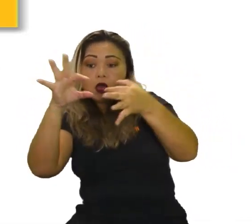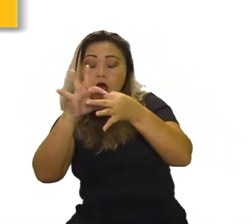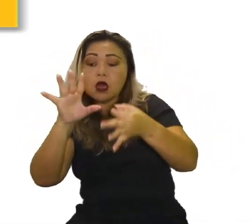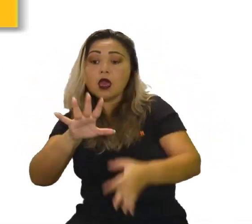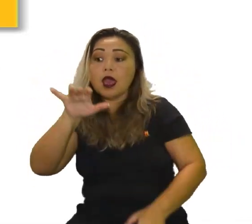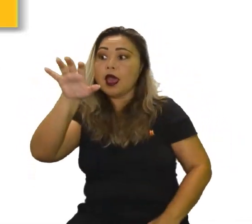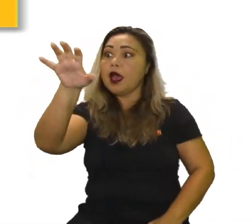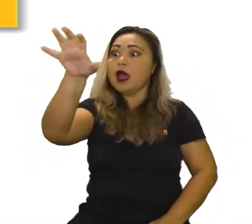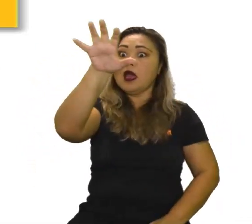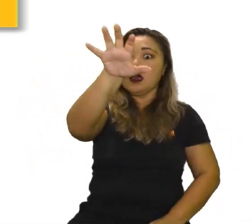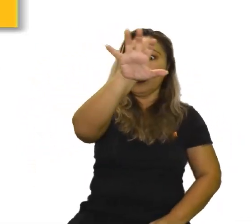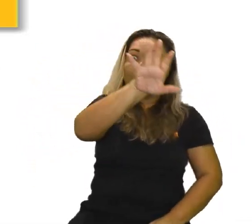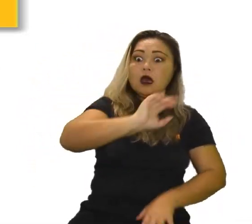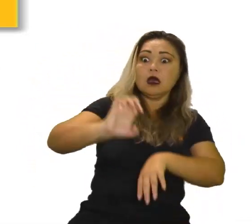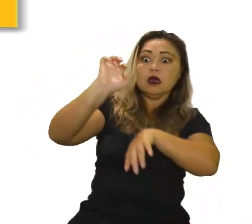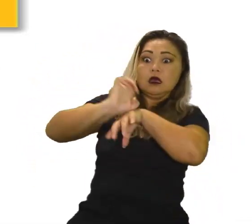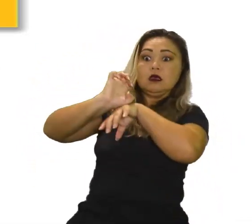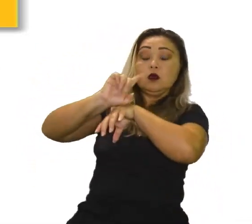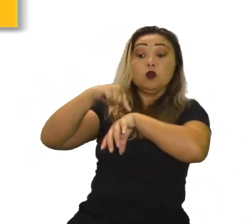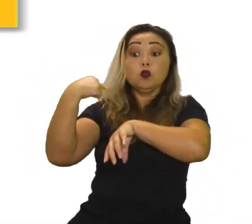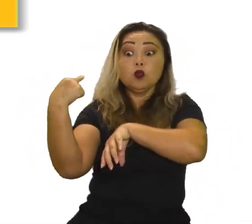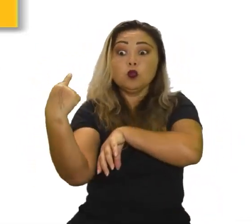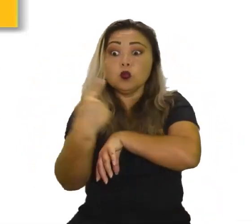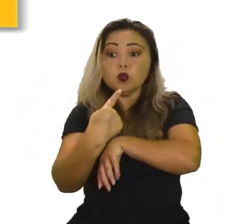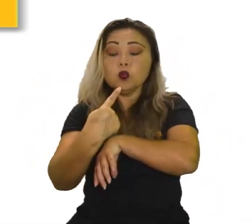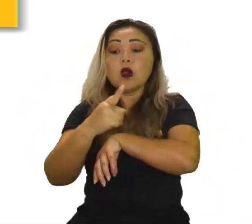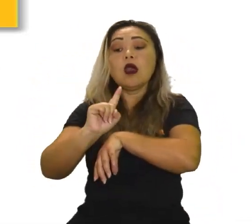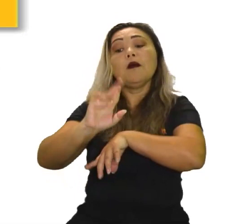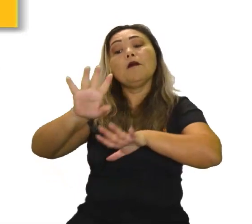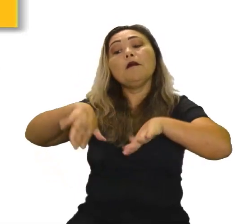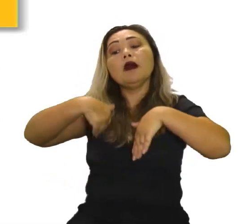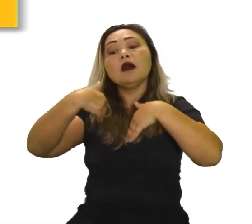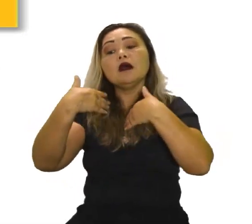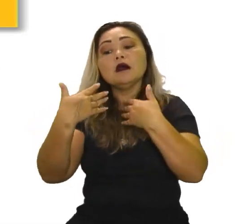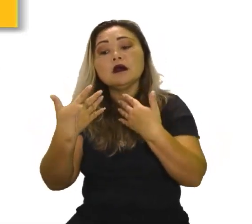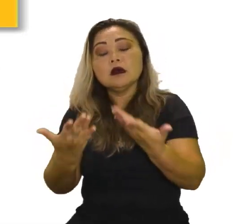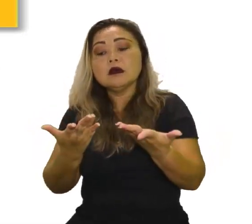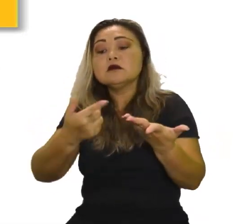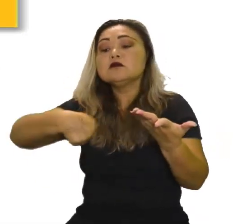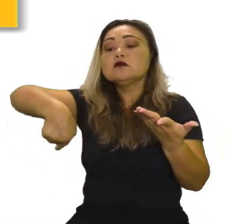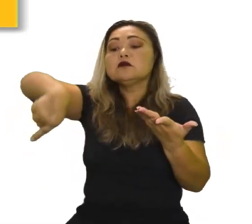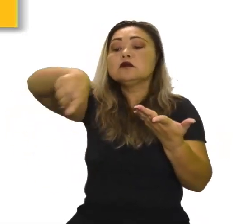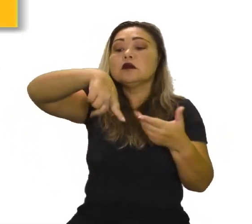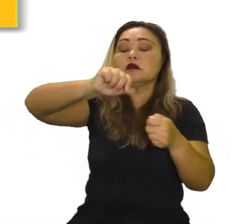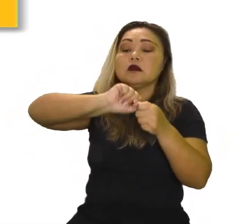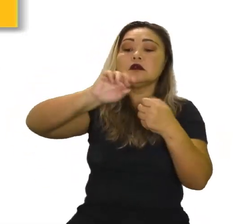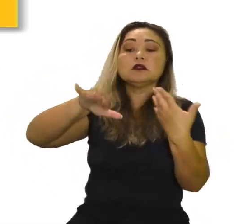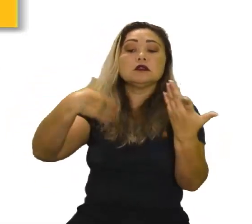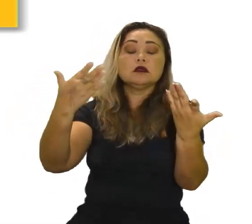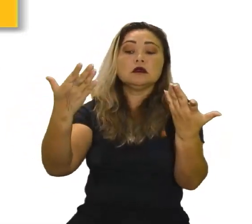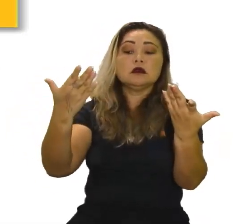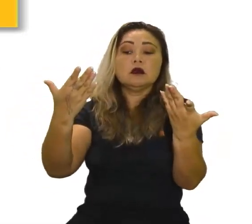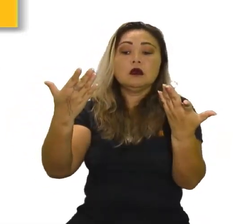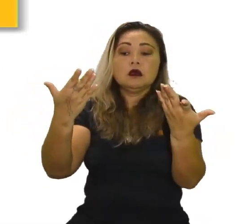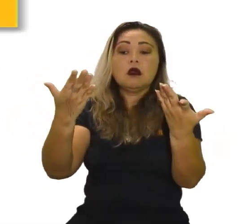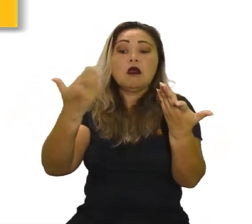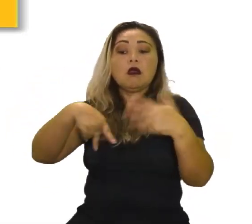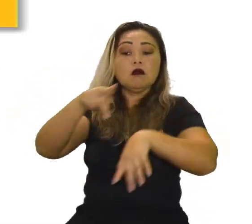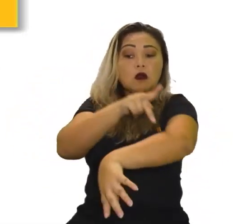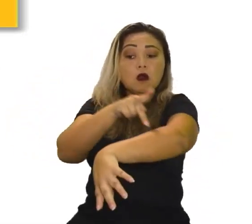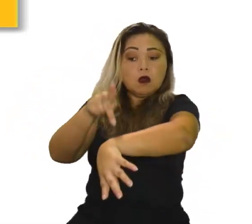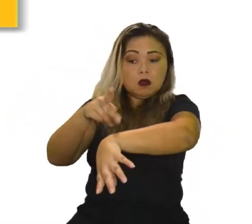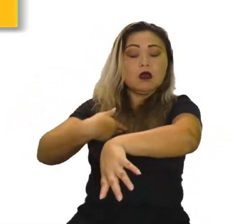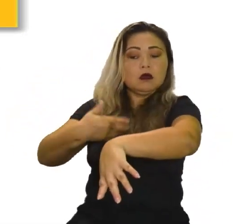cada região aí do nosso estado. Mas como as minhas amigas queridas e adoráveis pedagogas que